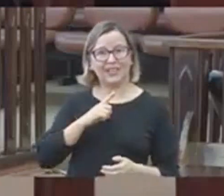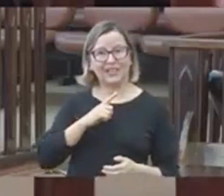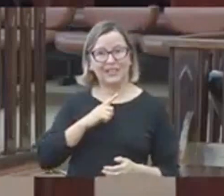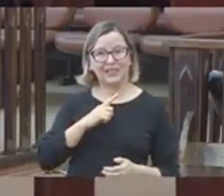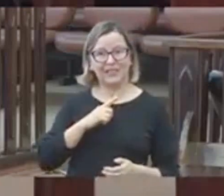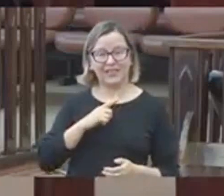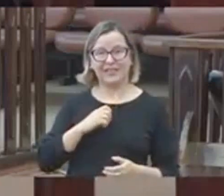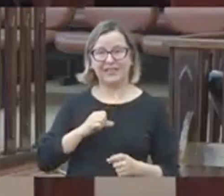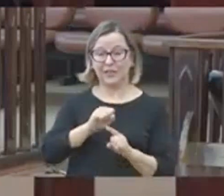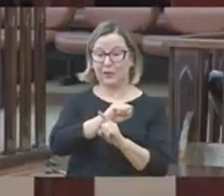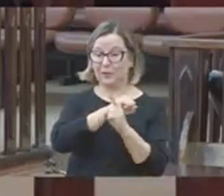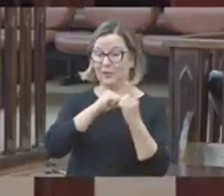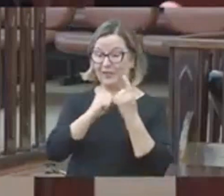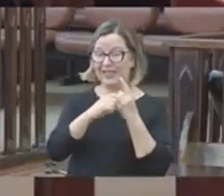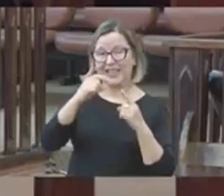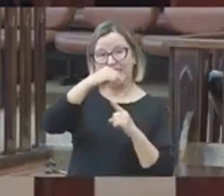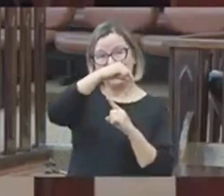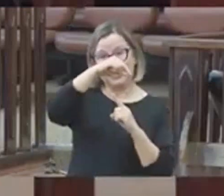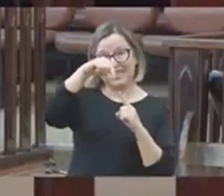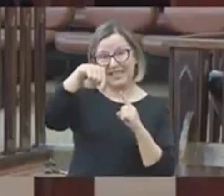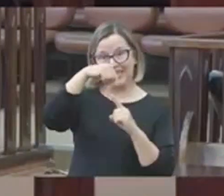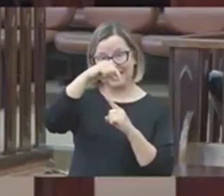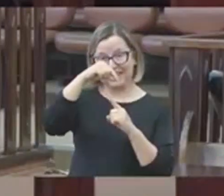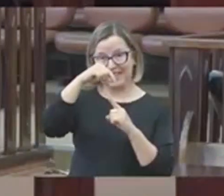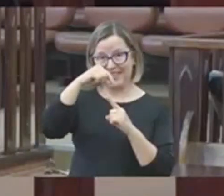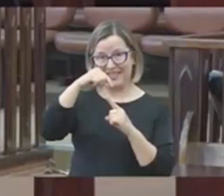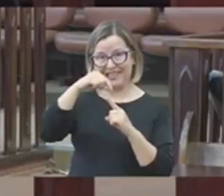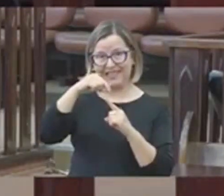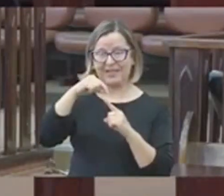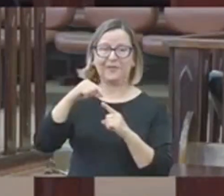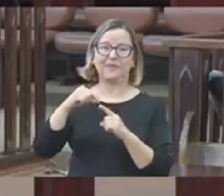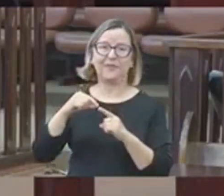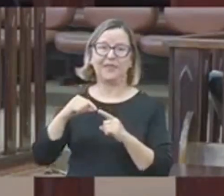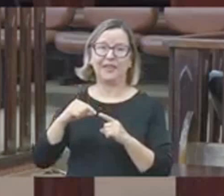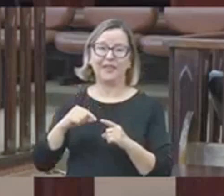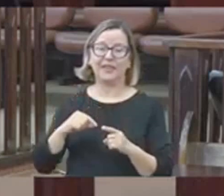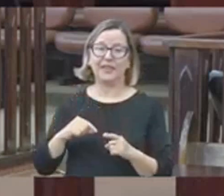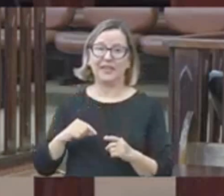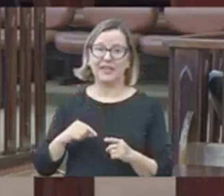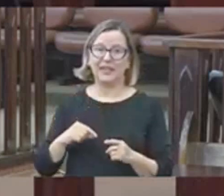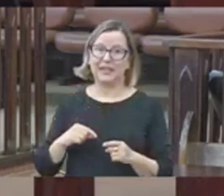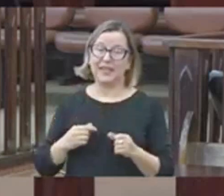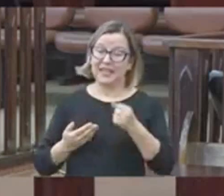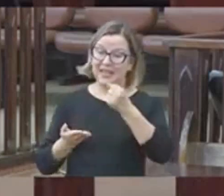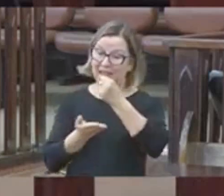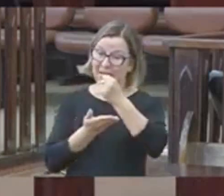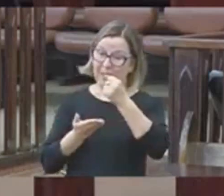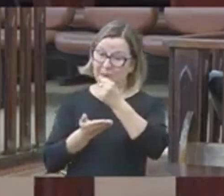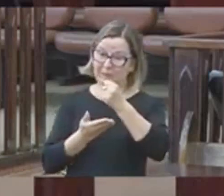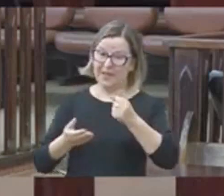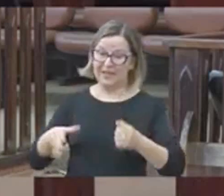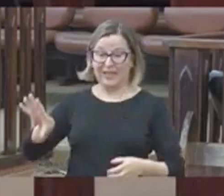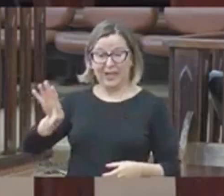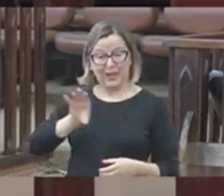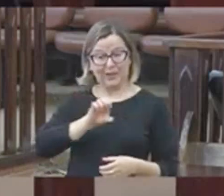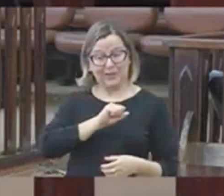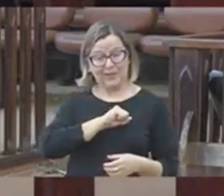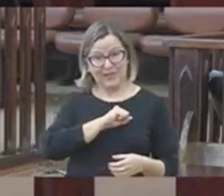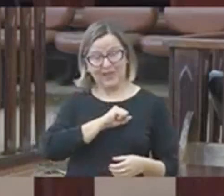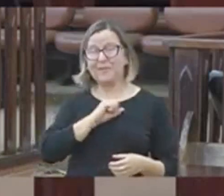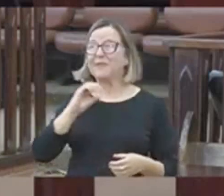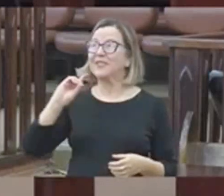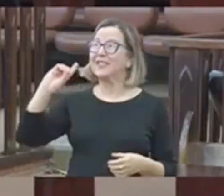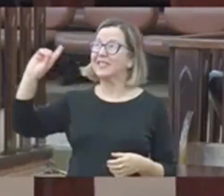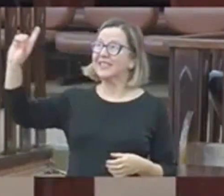como fundamento de todas as relações. Sendo assim, cada família seria governada por Deus